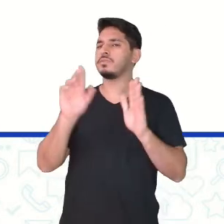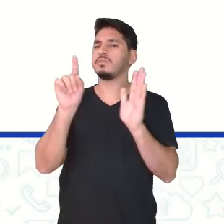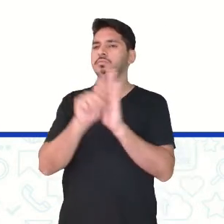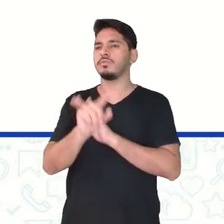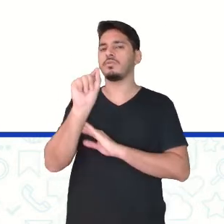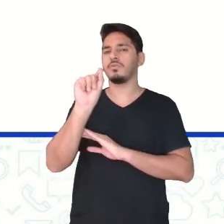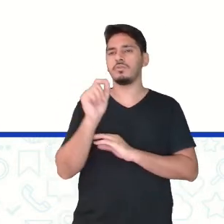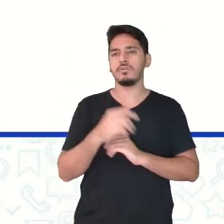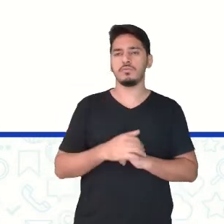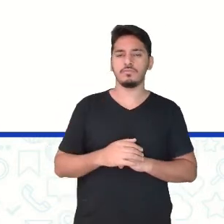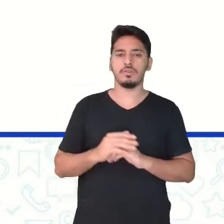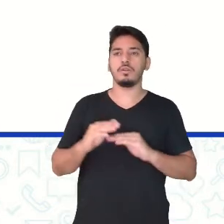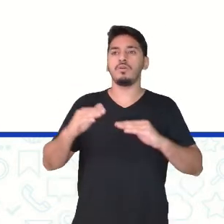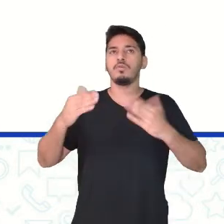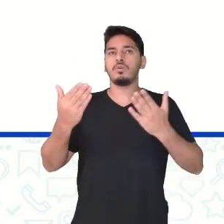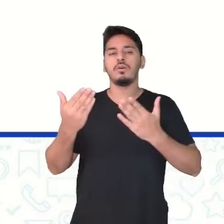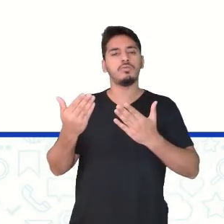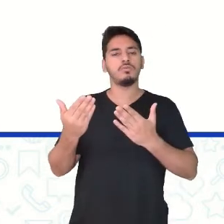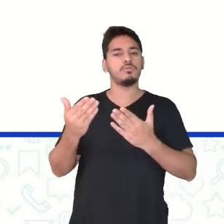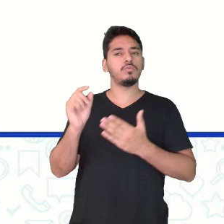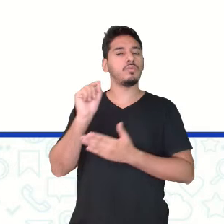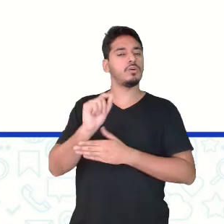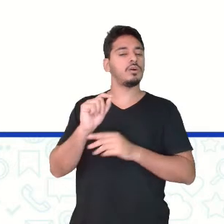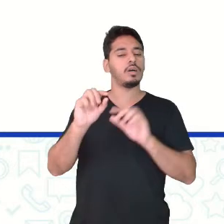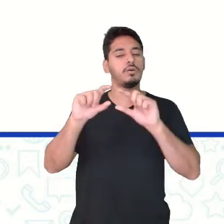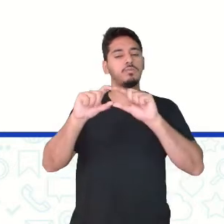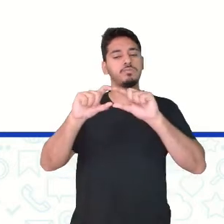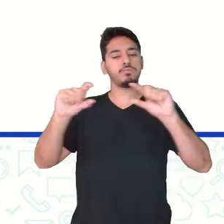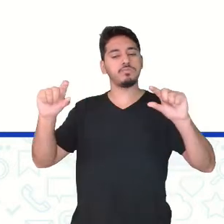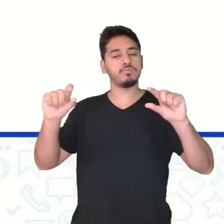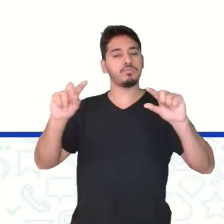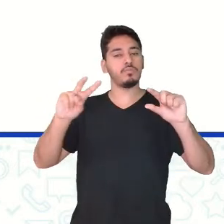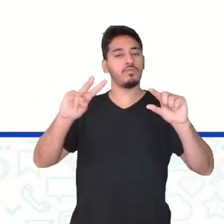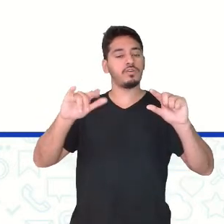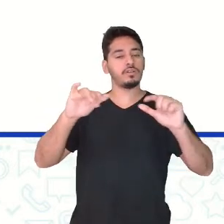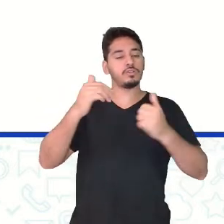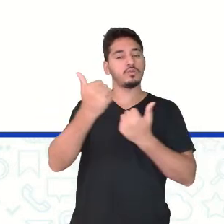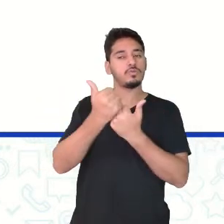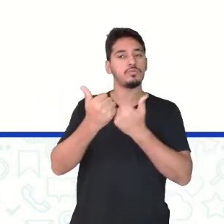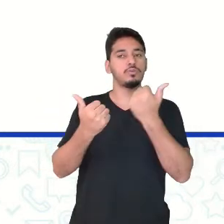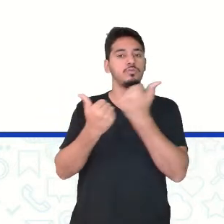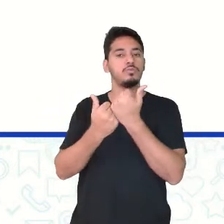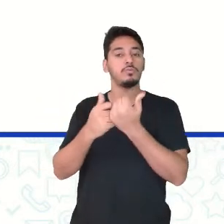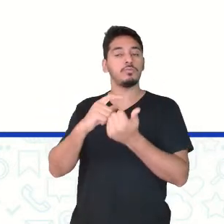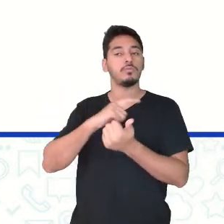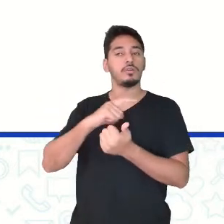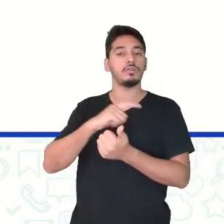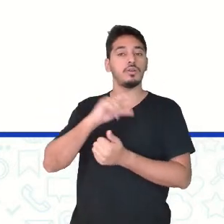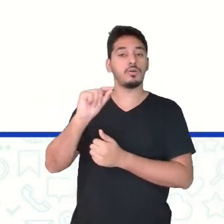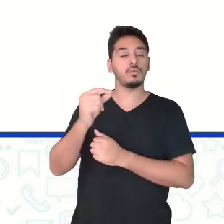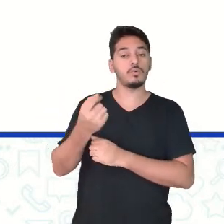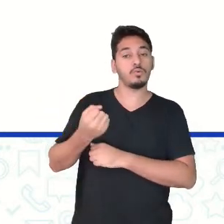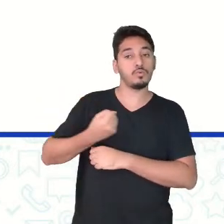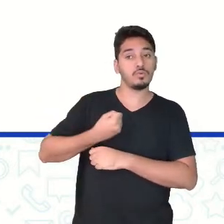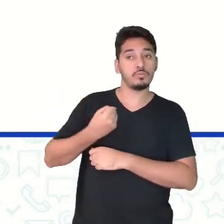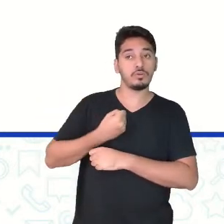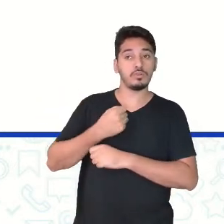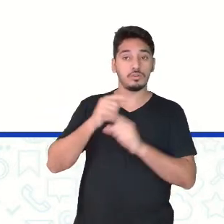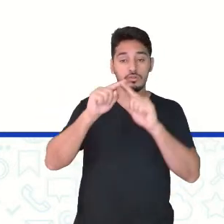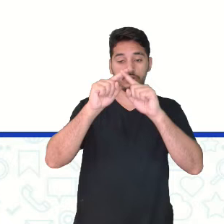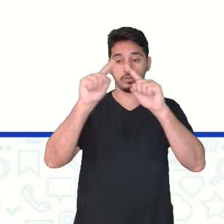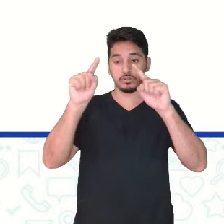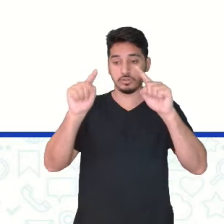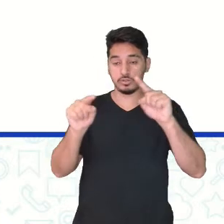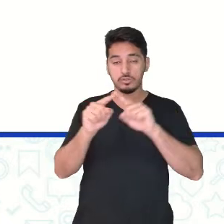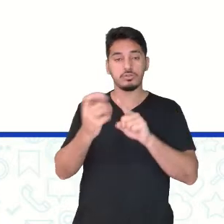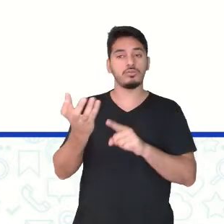é, qual é a expressão ali que eu vou substituir para obter o número de quadrados que eu